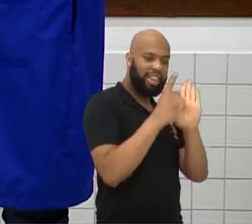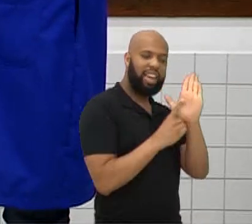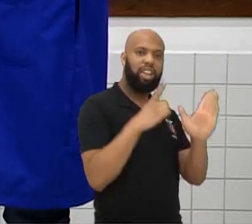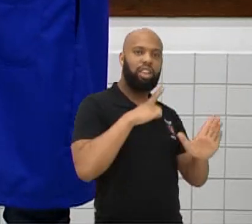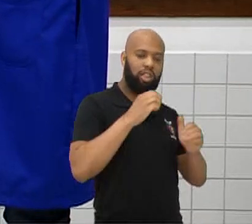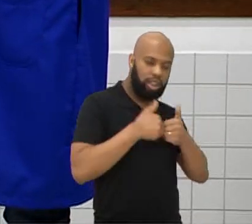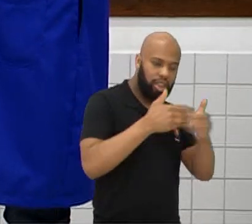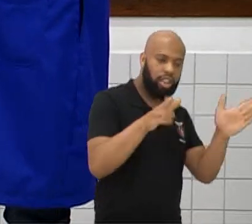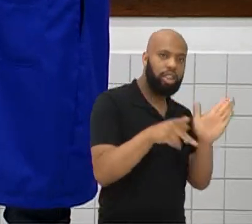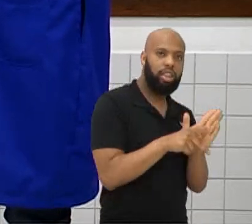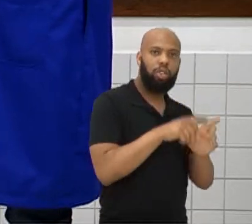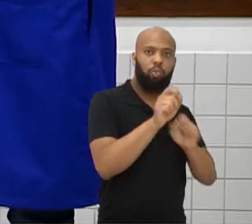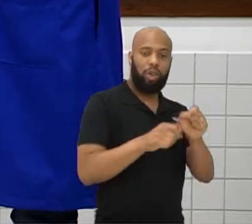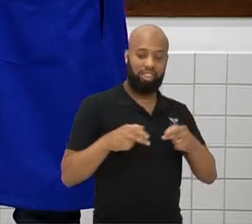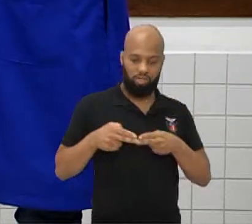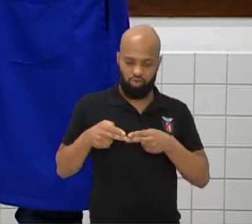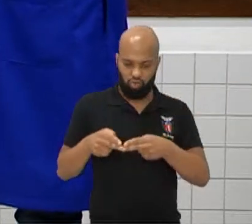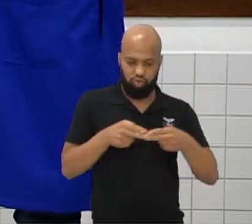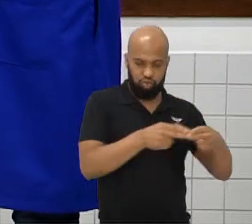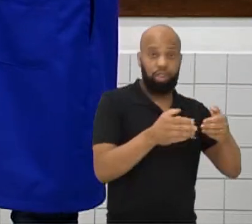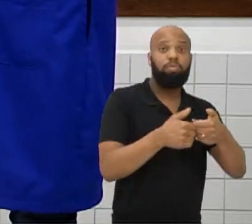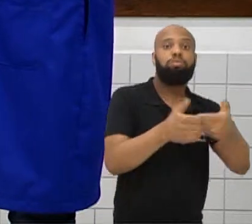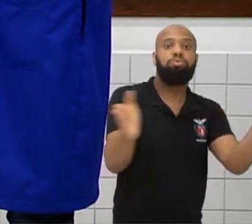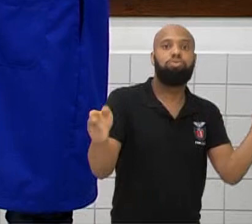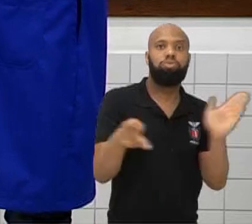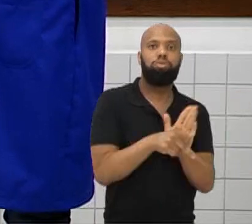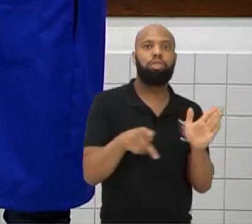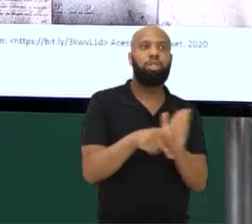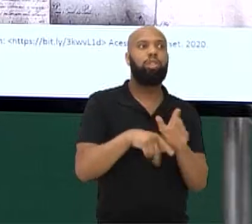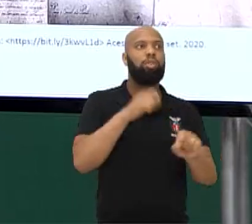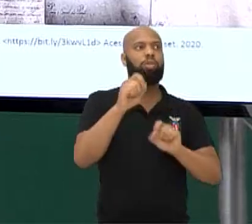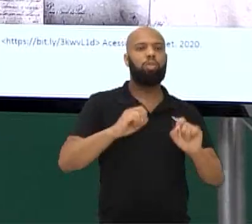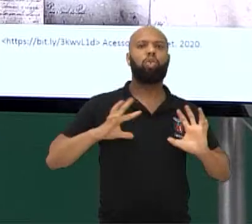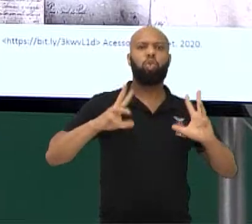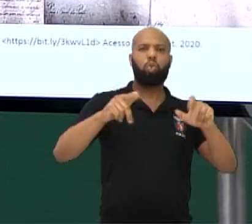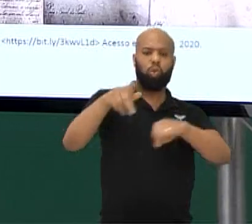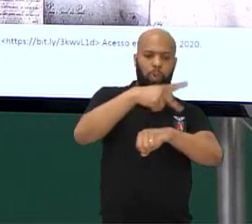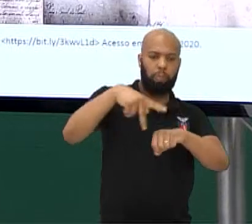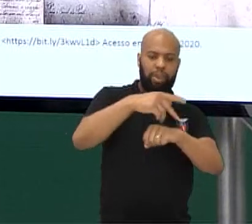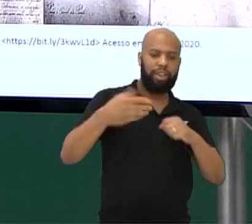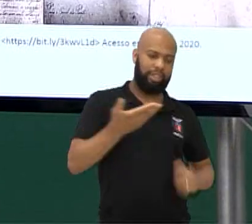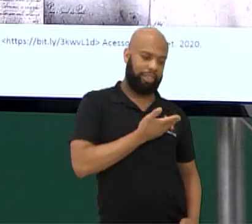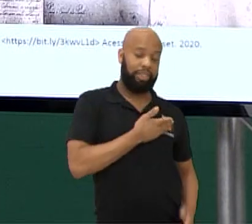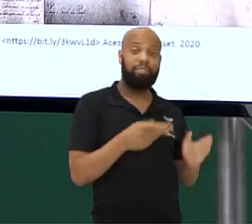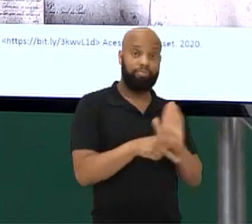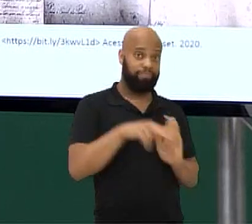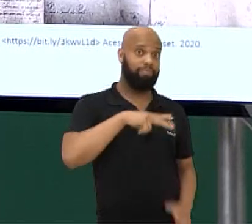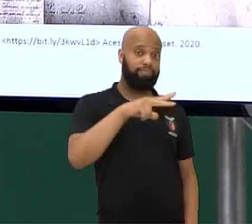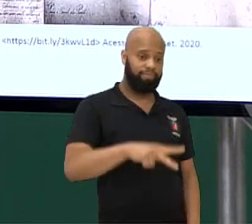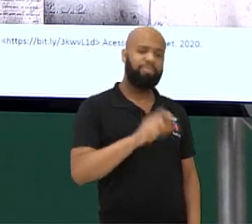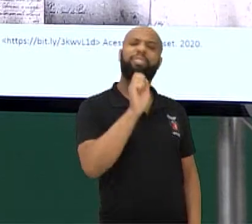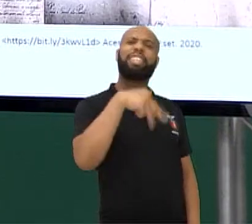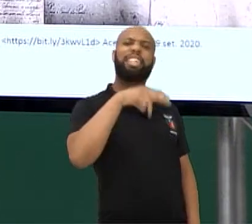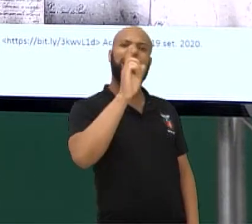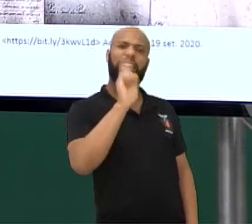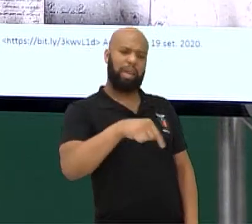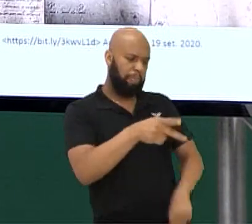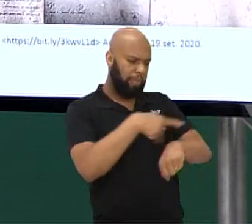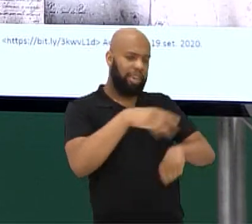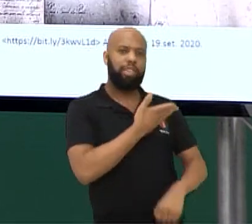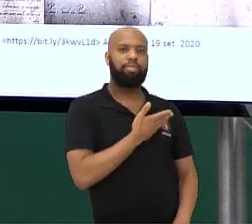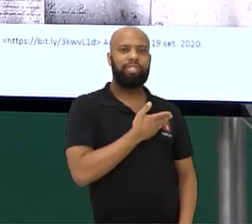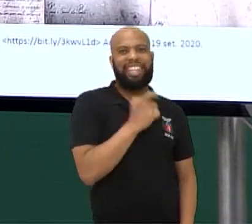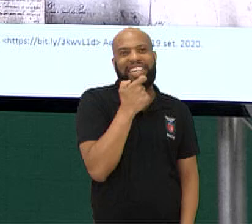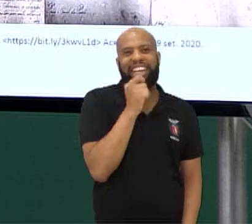a abertura dos portos brasileiros às nações amigas de Portugal. Quem que eram essas nações amigas?